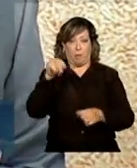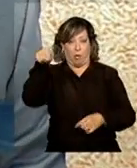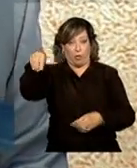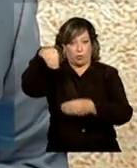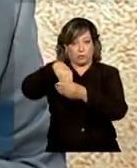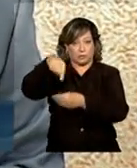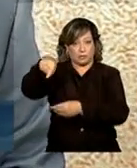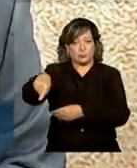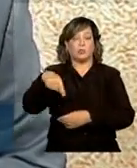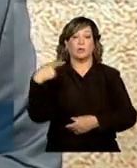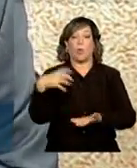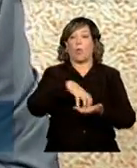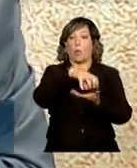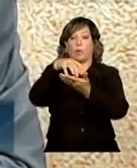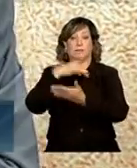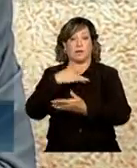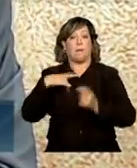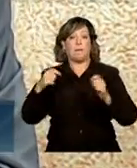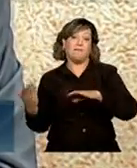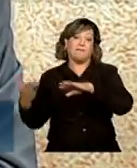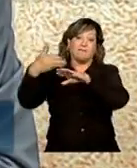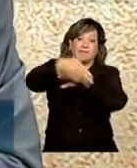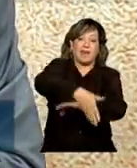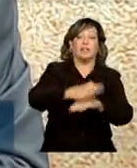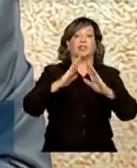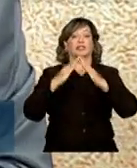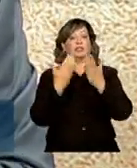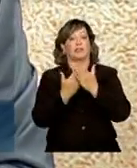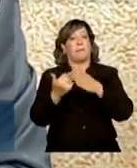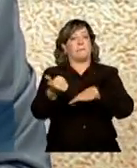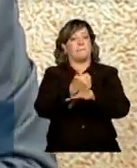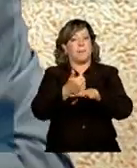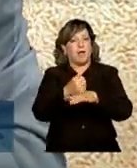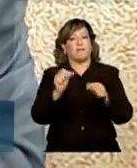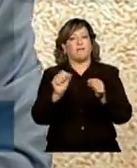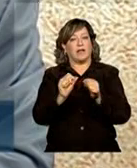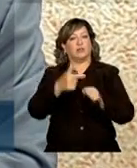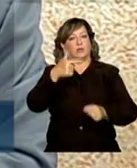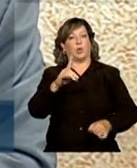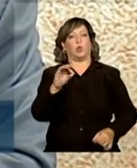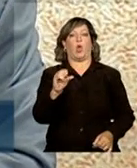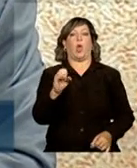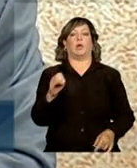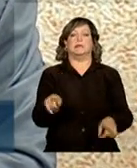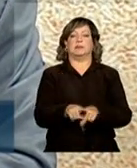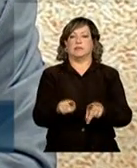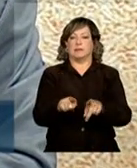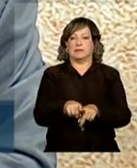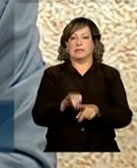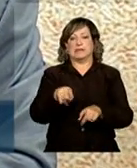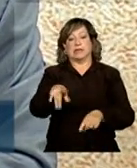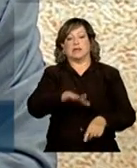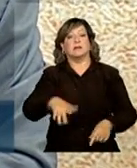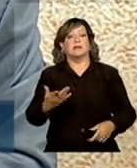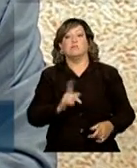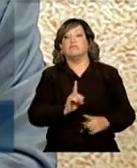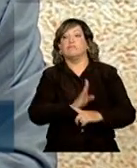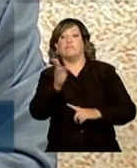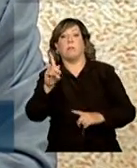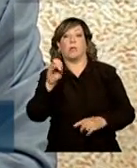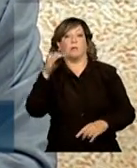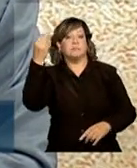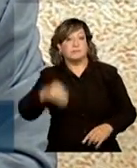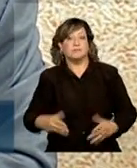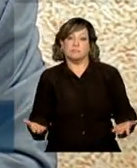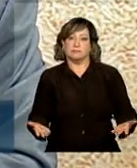que as equipes de saúde possam ir nas escolas para completar a segunda dose caso essa criança não procure o